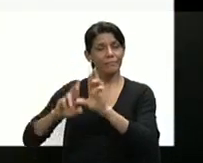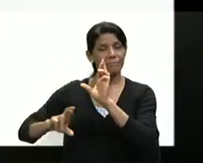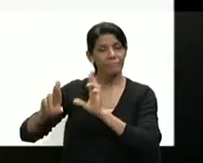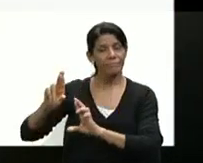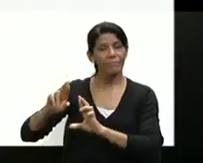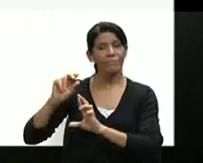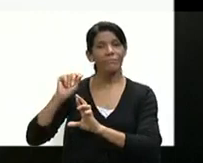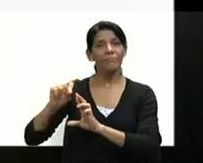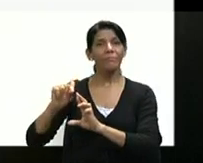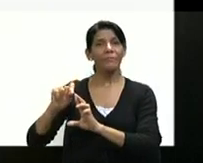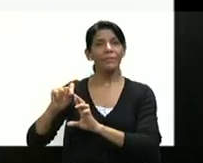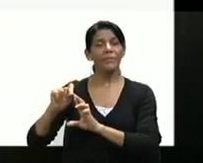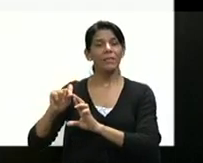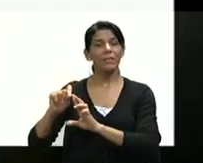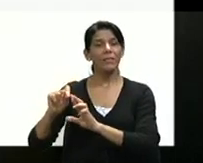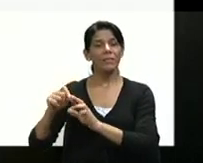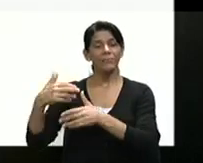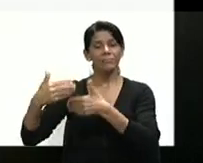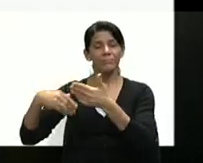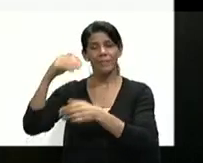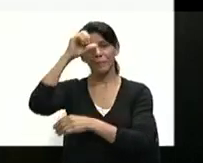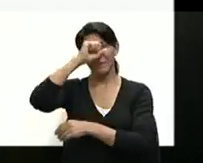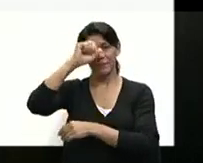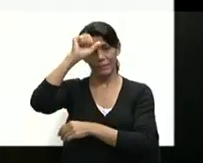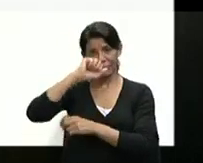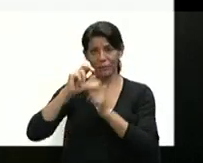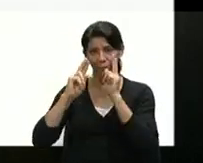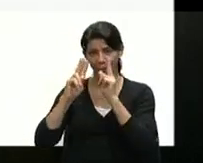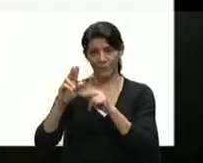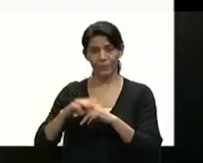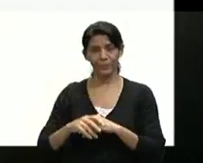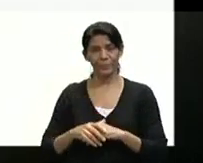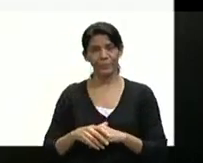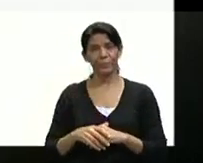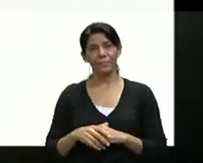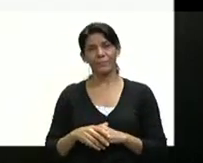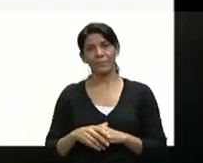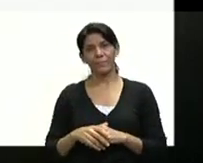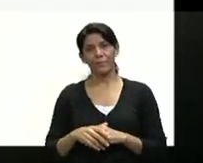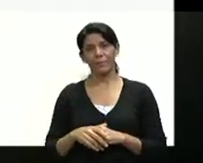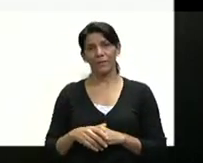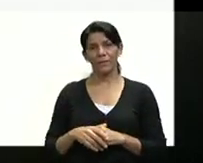verificar essa situação geradora de aprendizagem. Então,